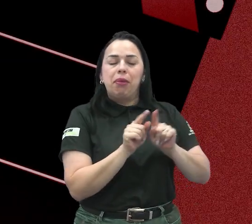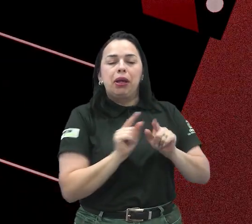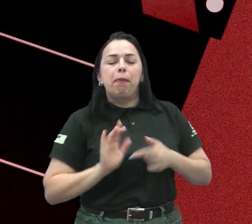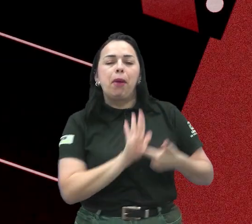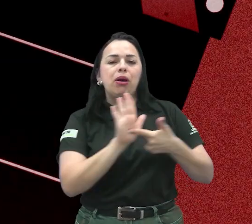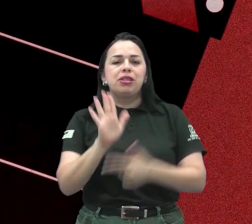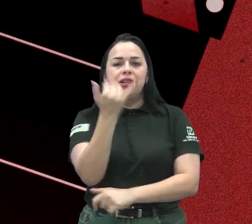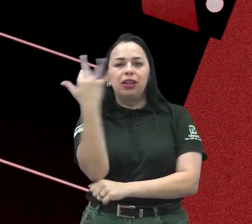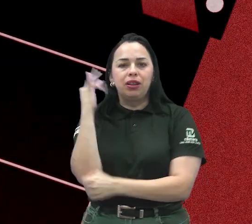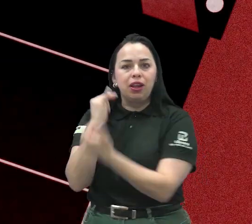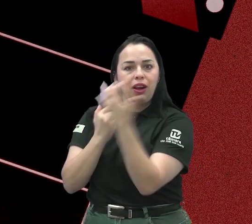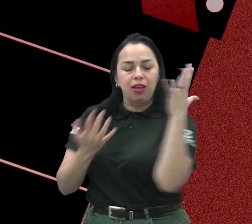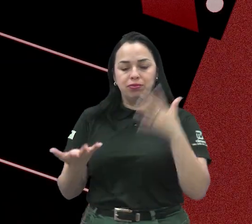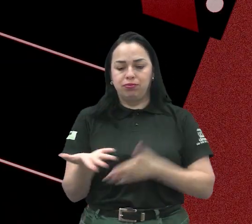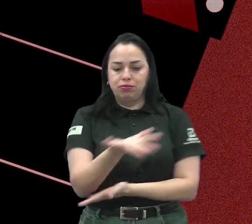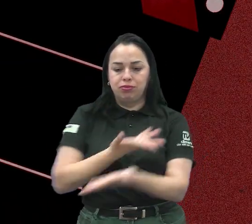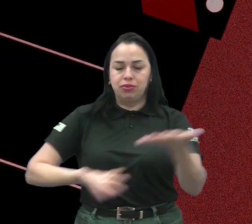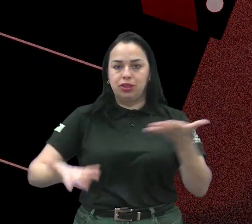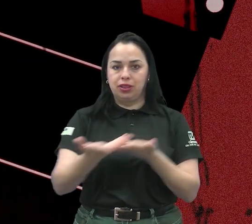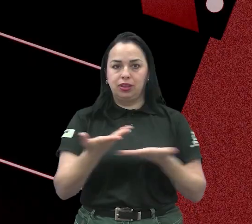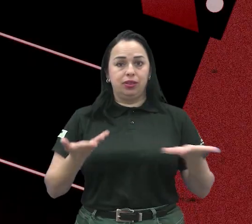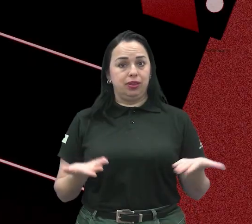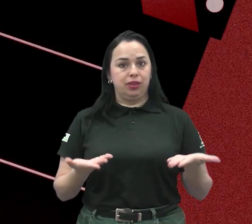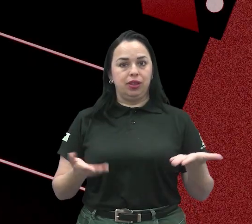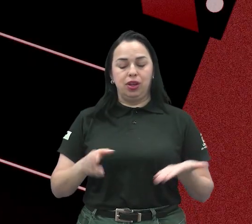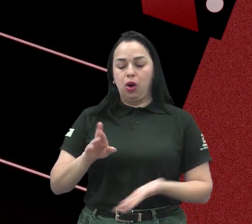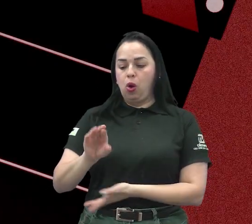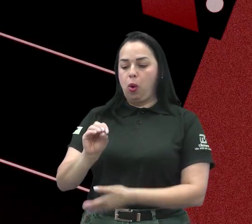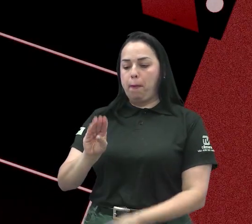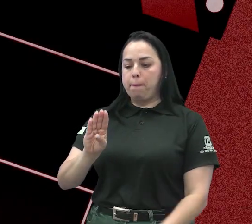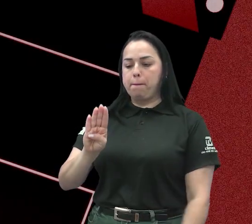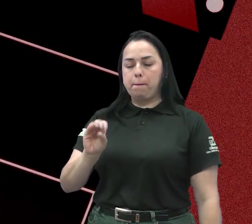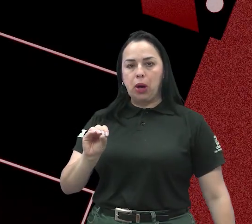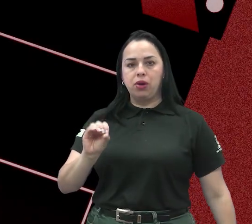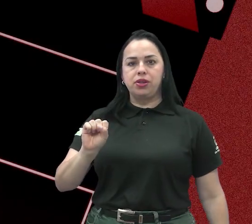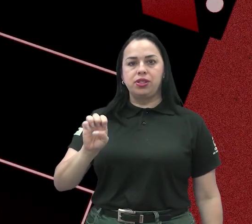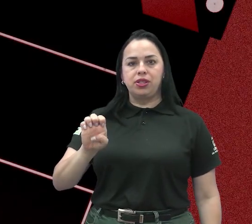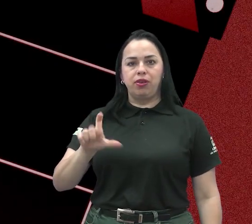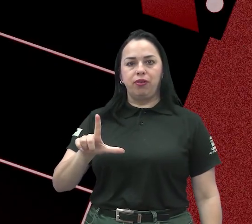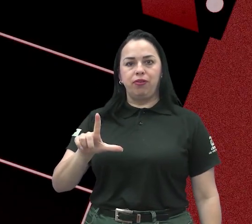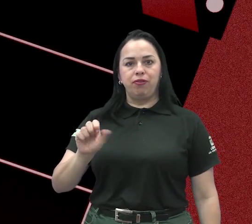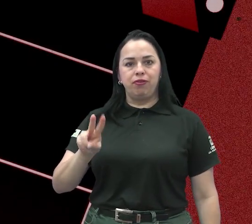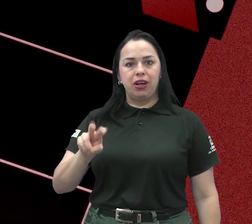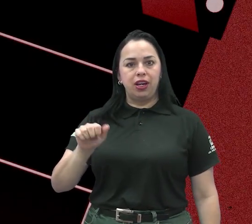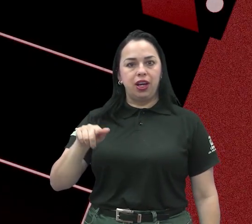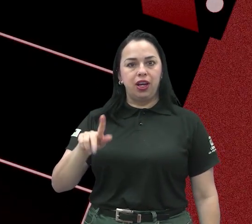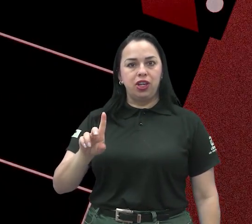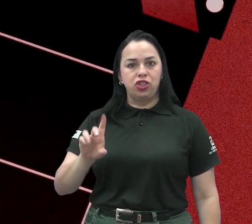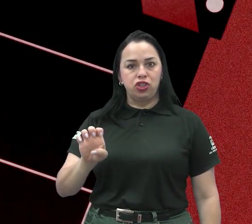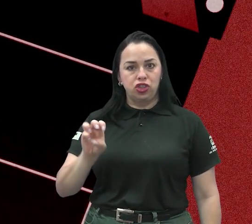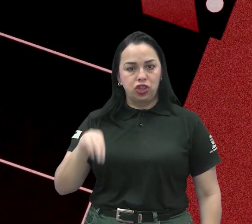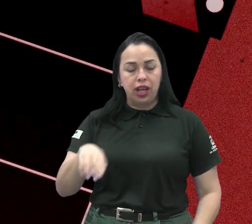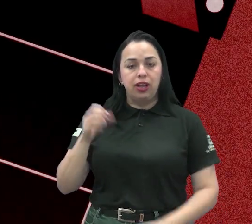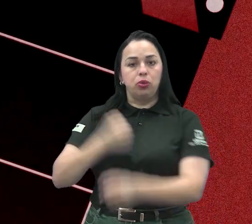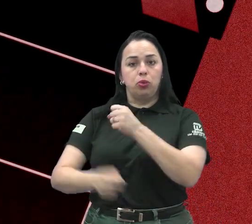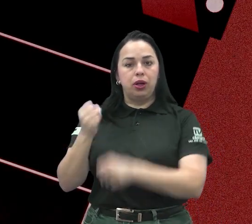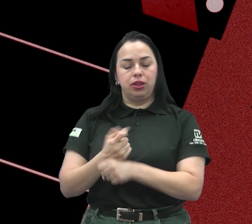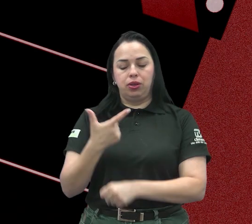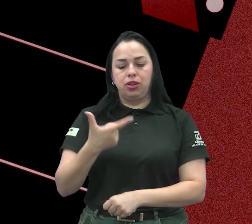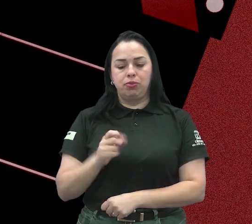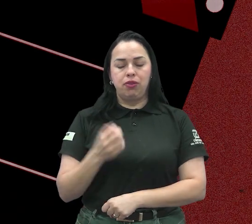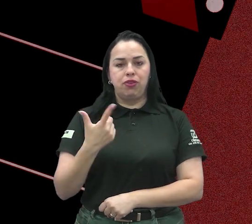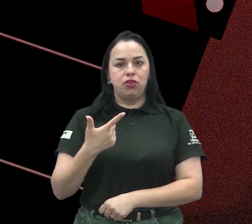natureza e convivência. O filme da vez é Robô Selvagem, de 2024. Dirigido por Chris Sanders,